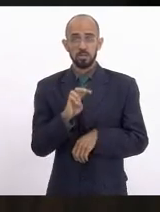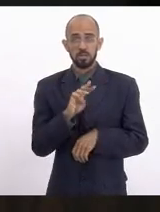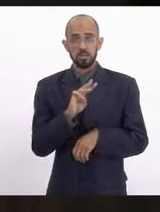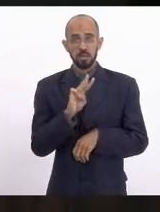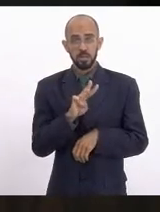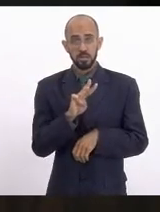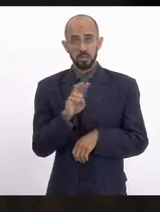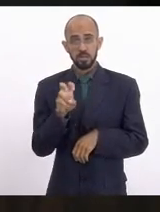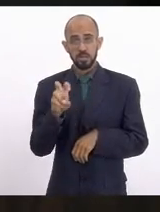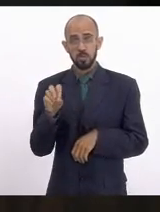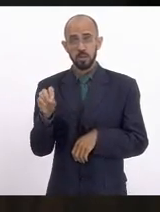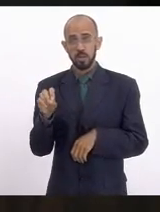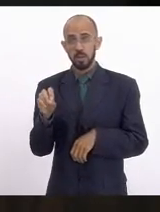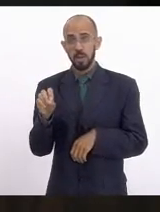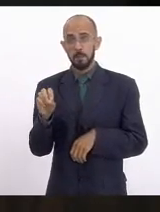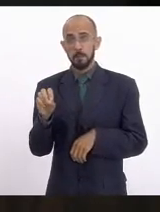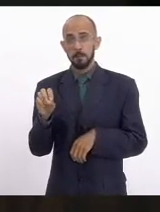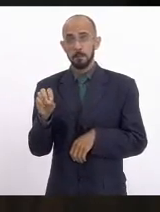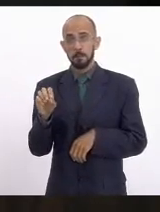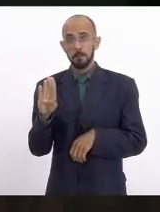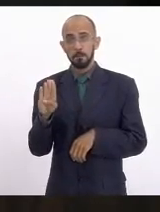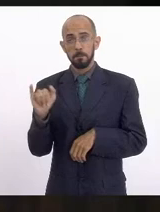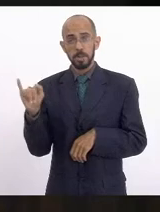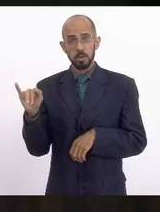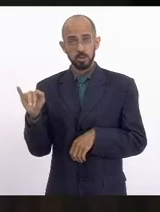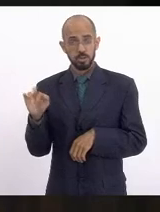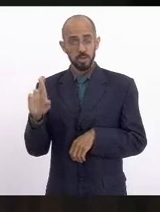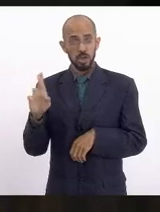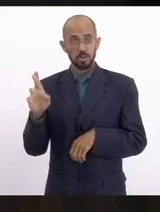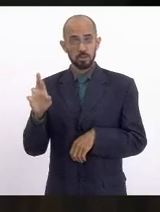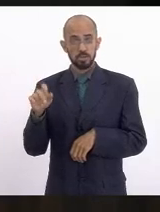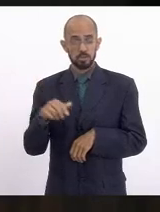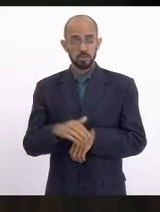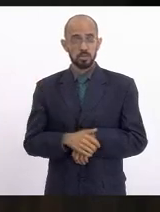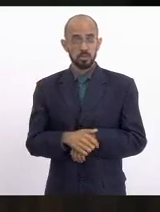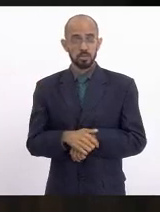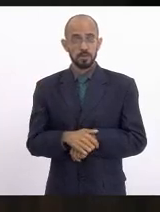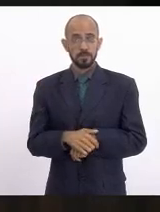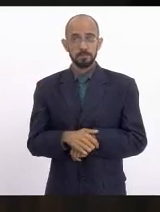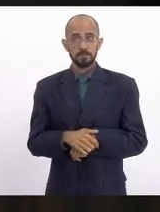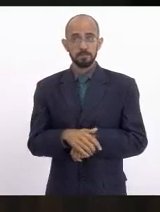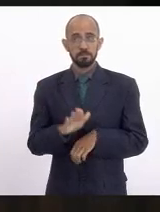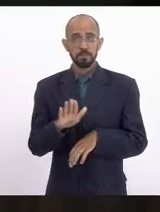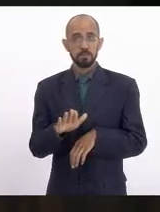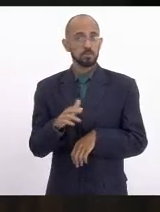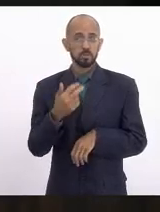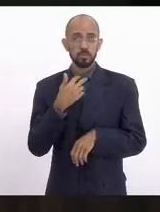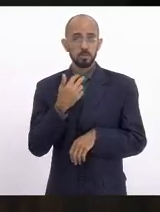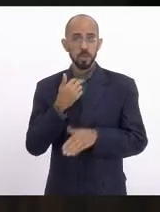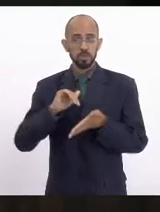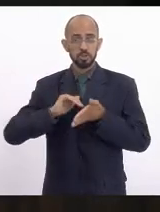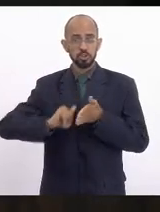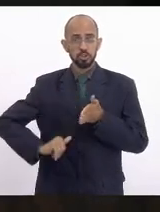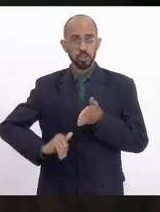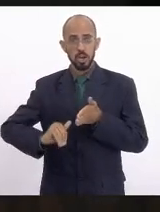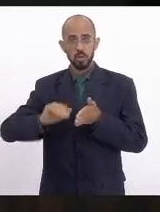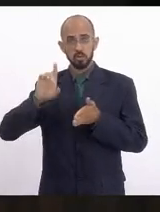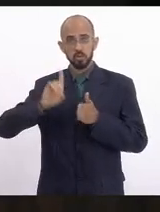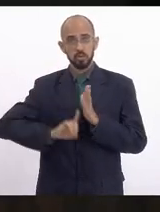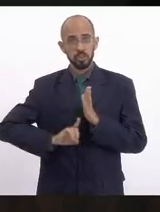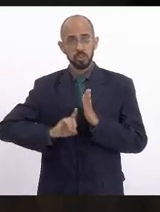nós temos nada contra Minas pelo contrário tem que ter lá três mesmo só 350 mas não pode tirar o direito do Rio